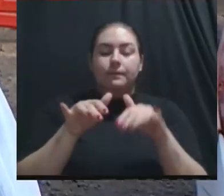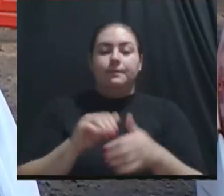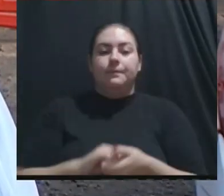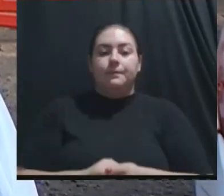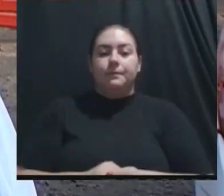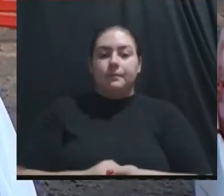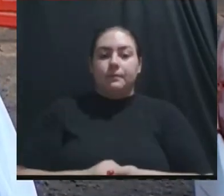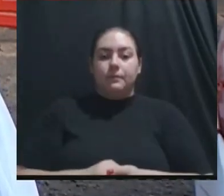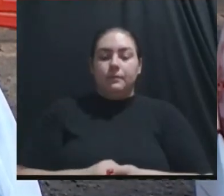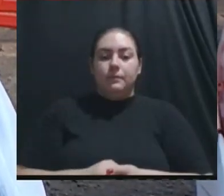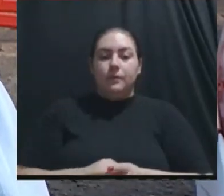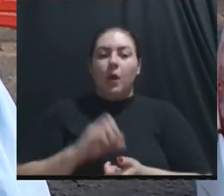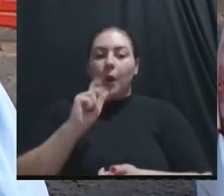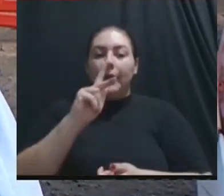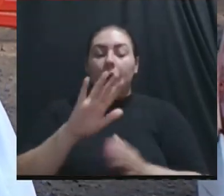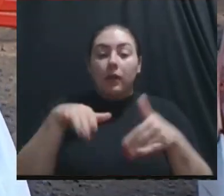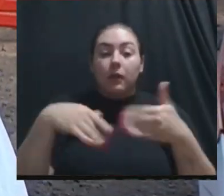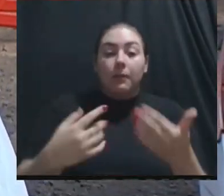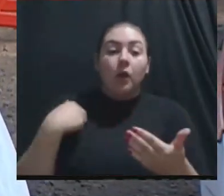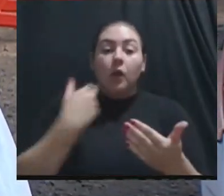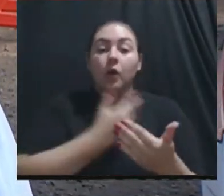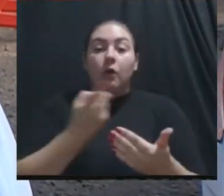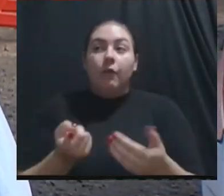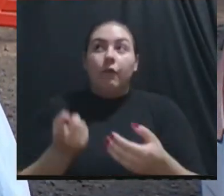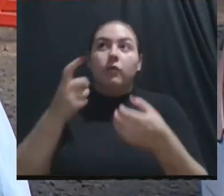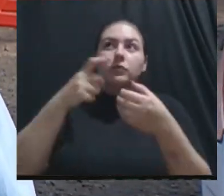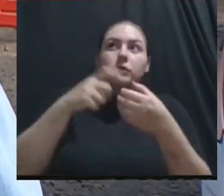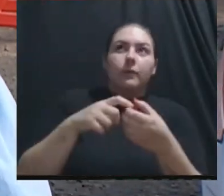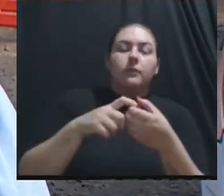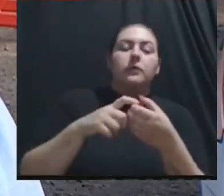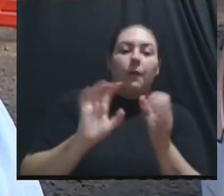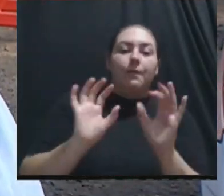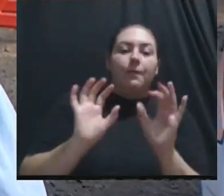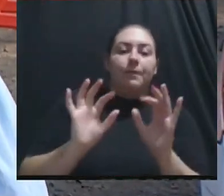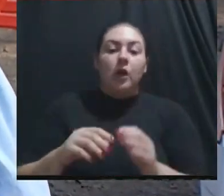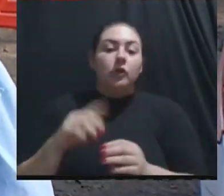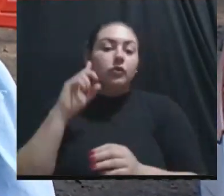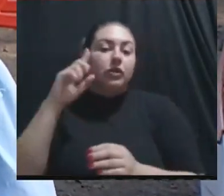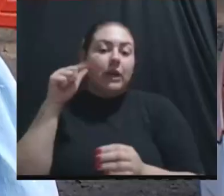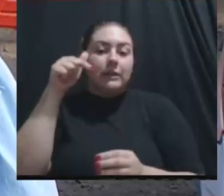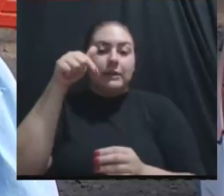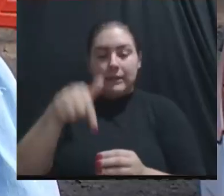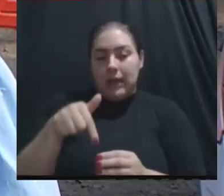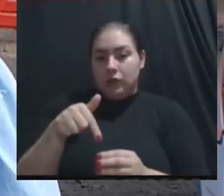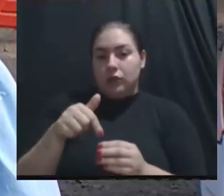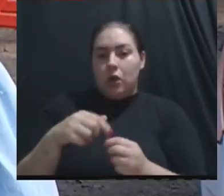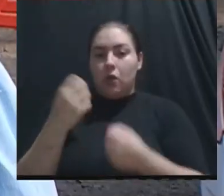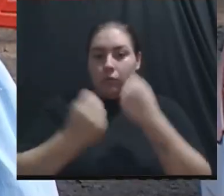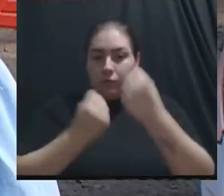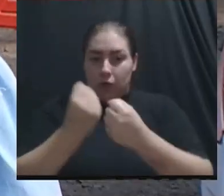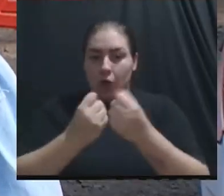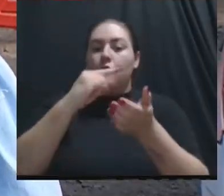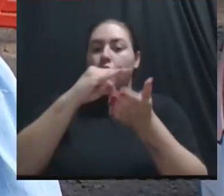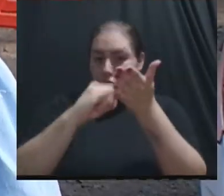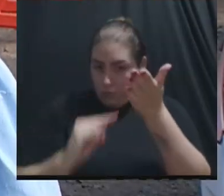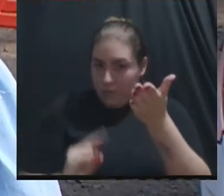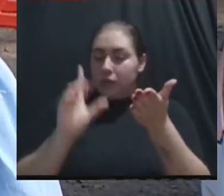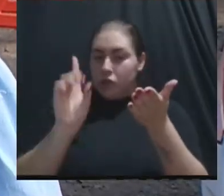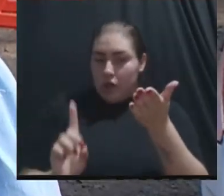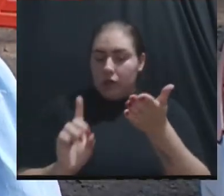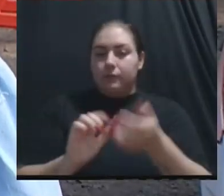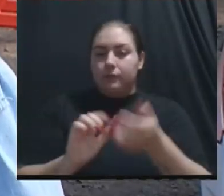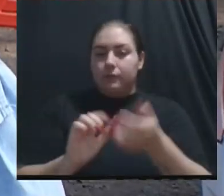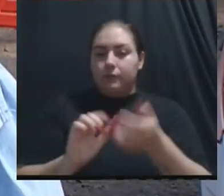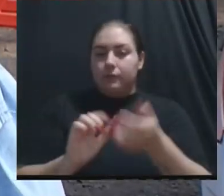7 vai até o dia 11, é isso? Isso, dia 7 são os veículos com direito à documentação, no dia 8 seria